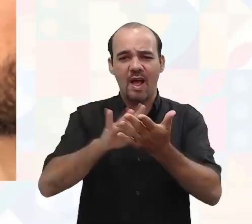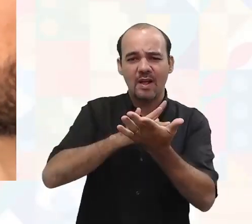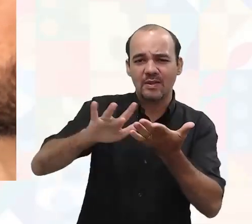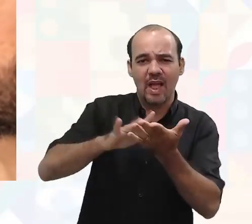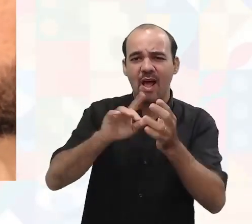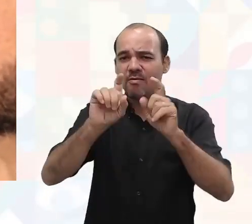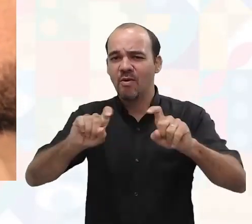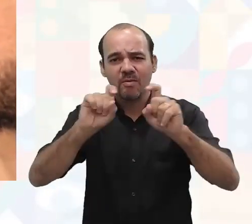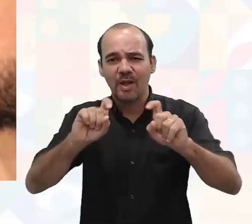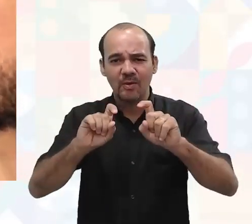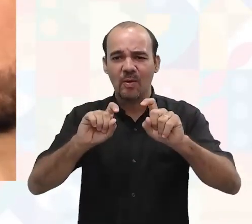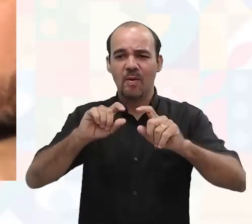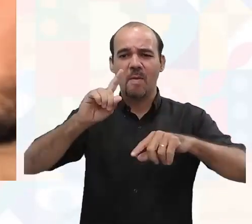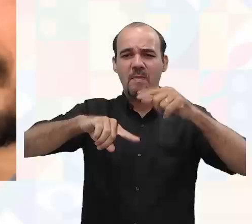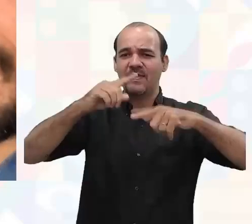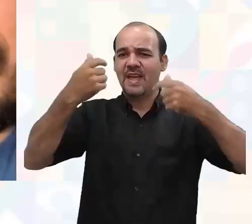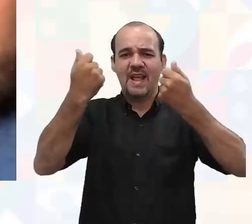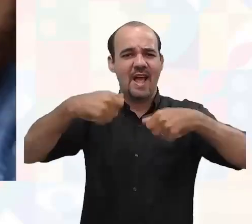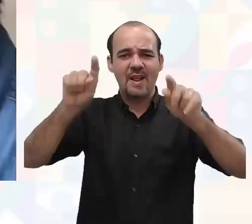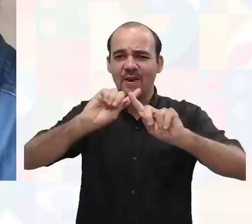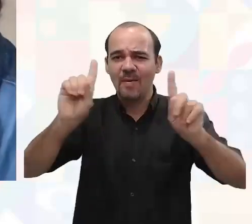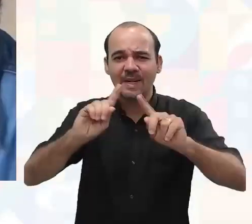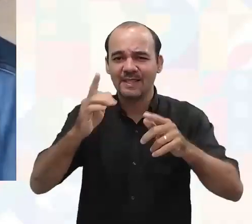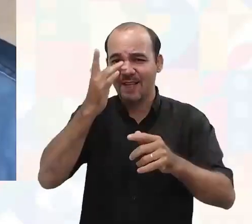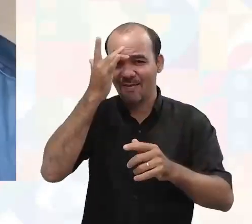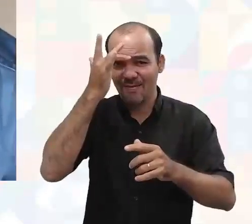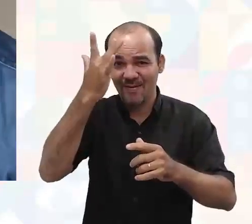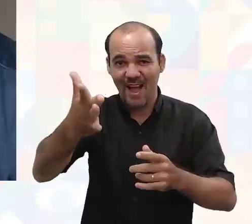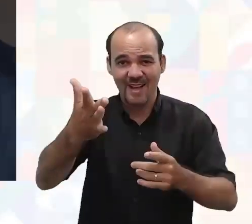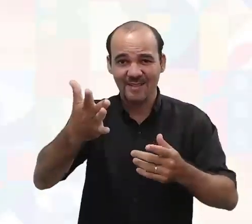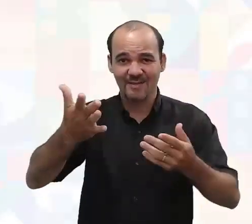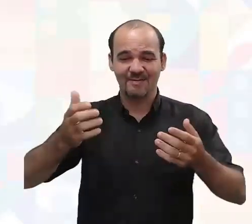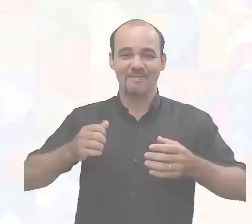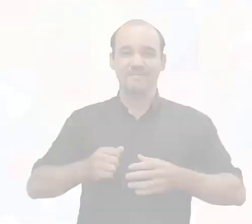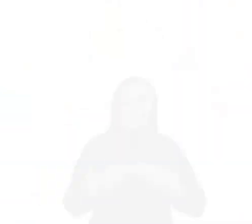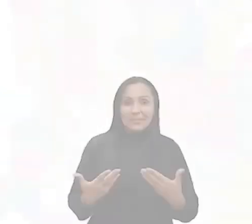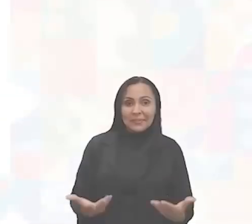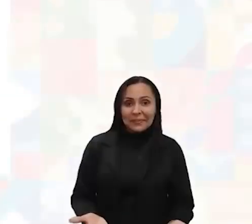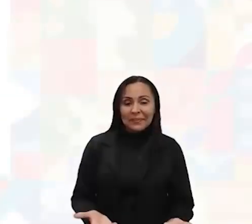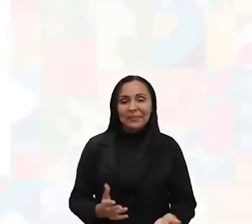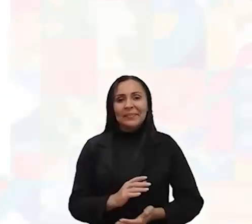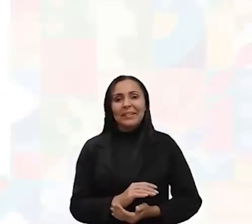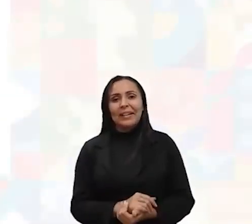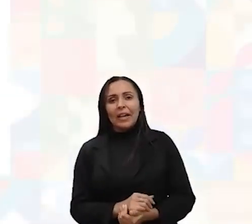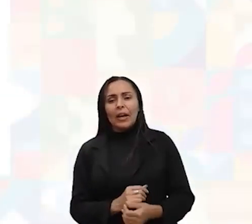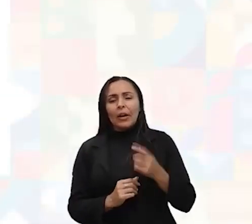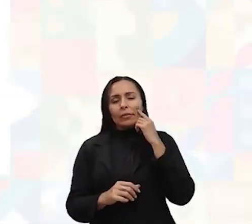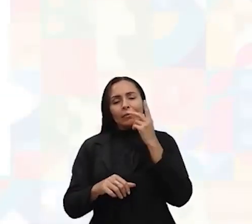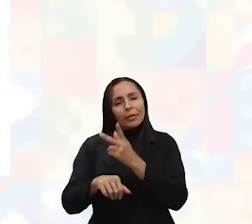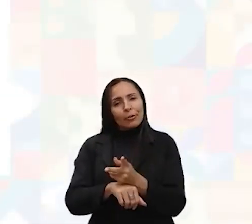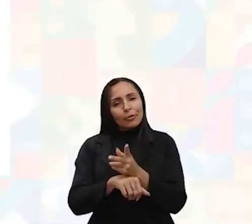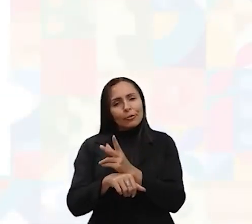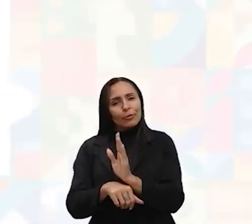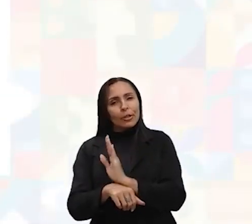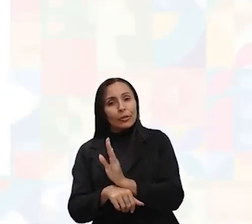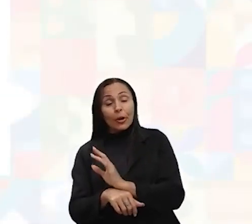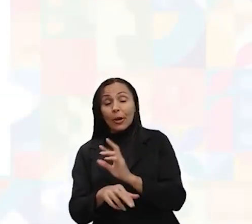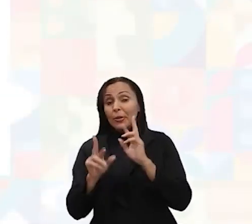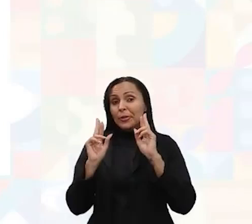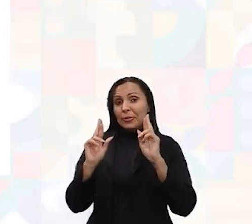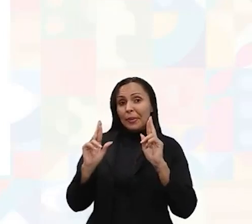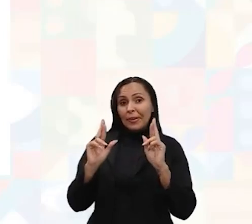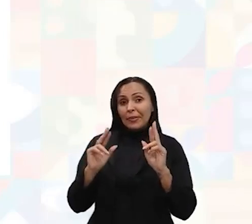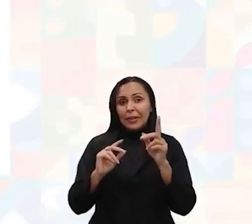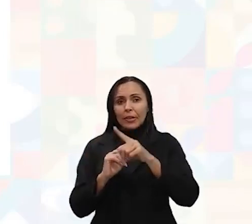tablet. Muito fácil. Sem precisar de nenhum equipamento externo. Vendo esses vídeos, espero que